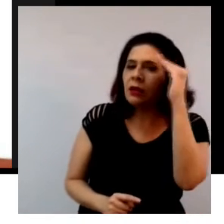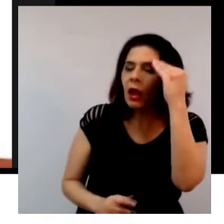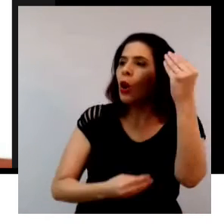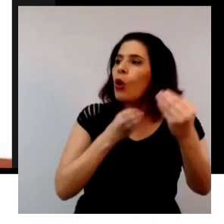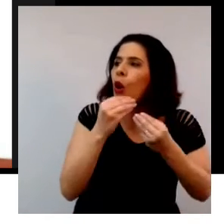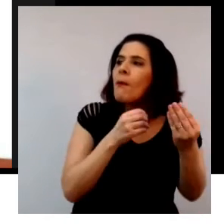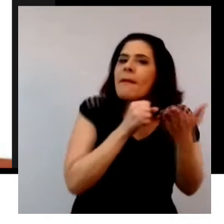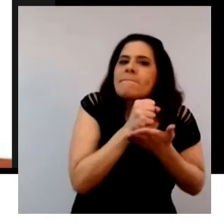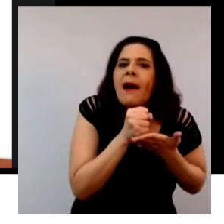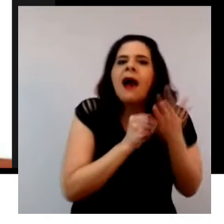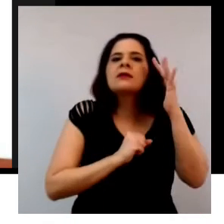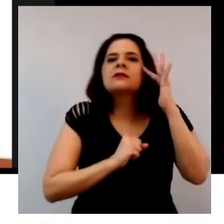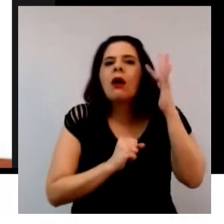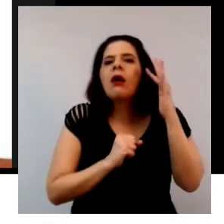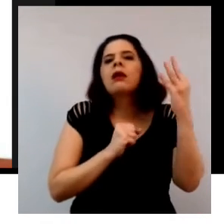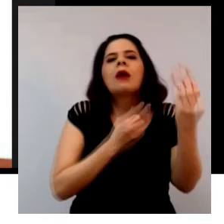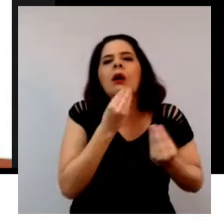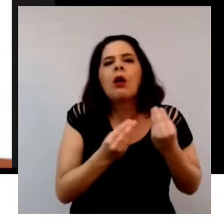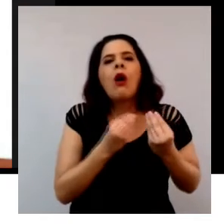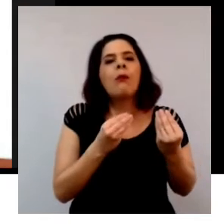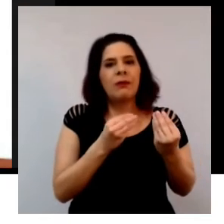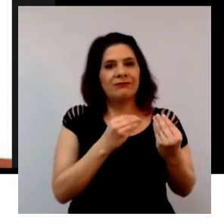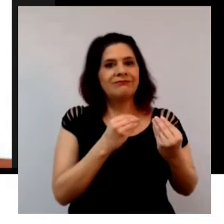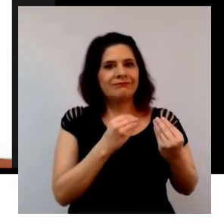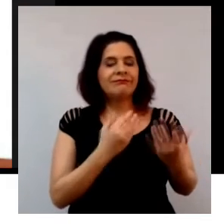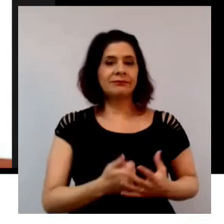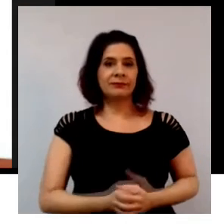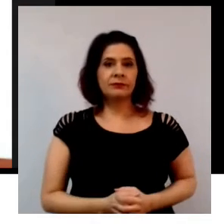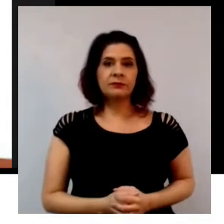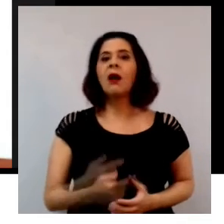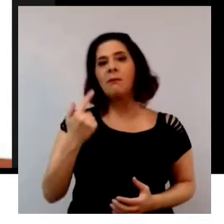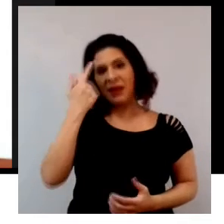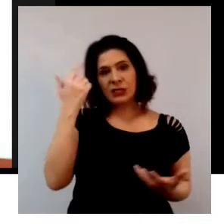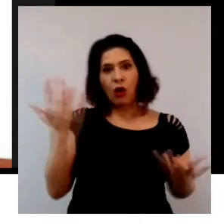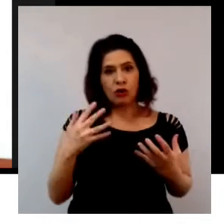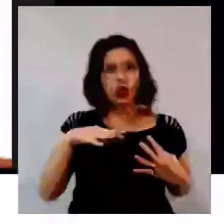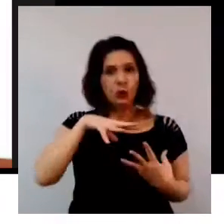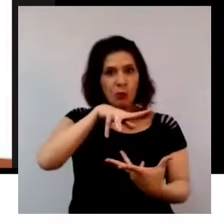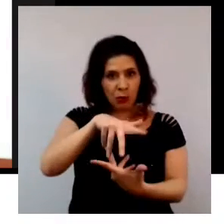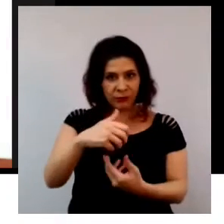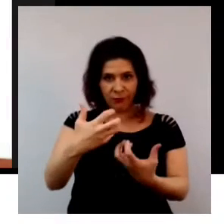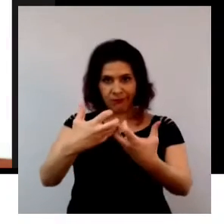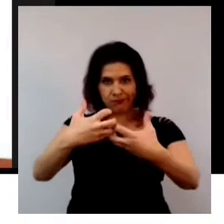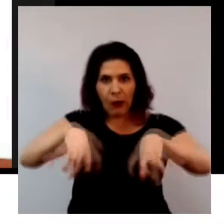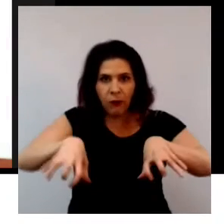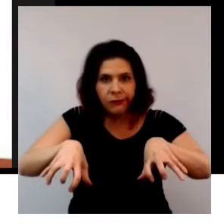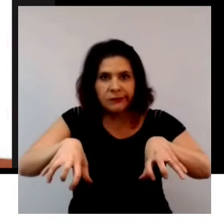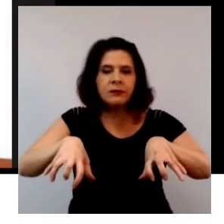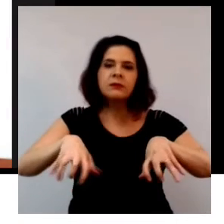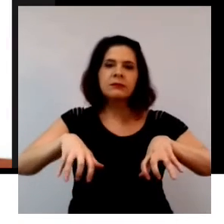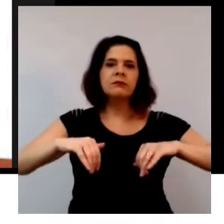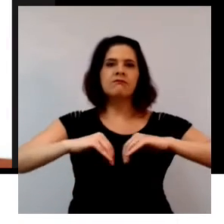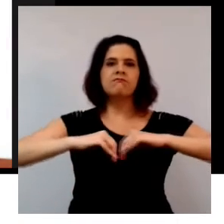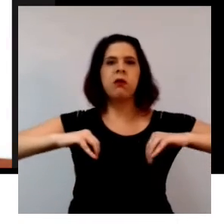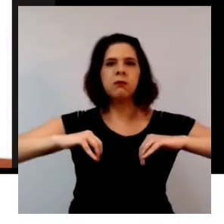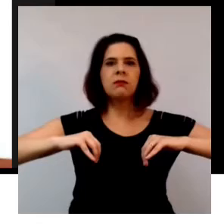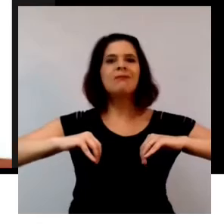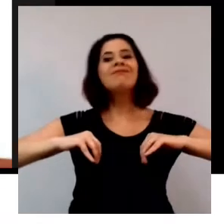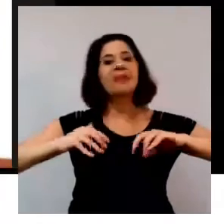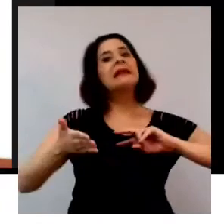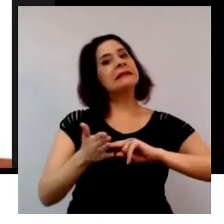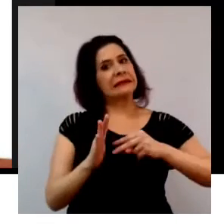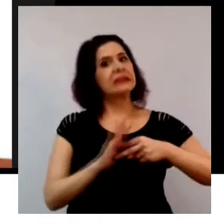gente fala, na minha opinião, de um mundo polarizado, a gente está falando de muitas coisas debaixo desse guarda-chuva, e são coisas que, no final das